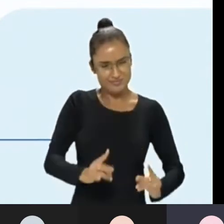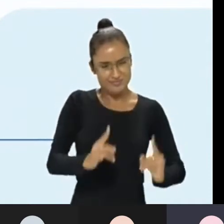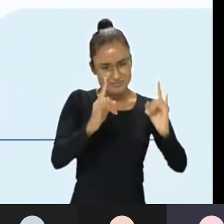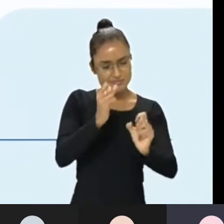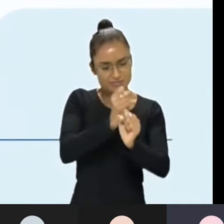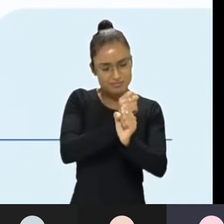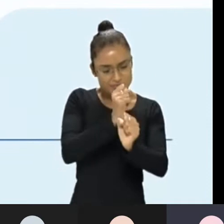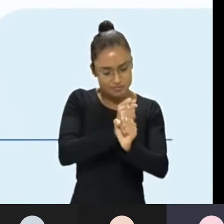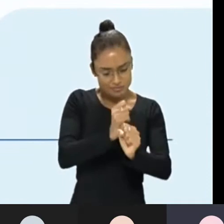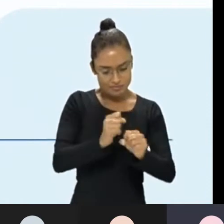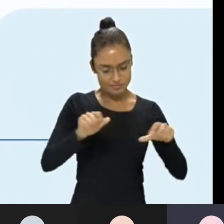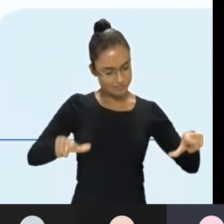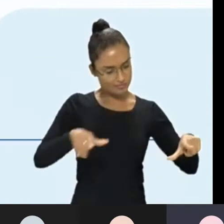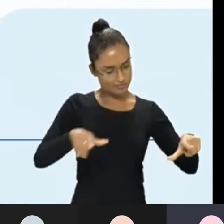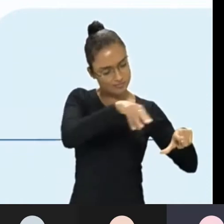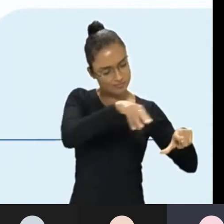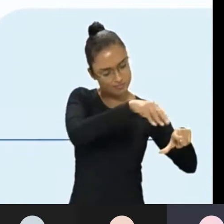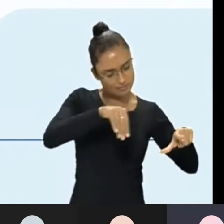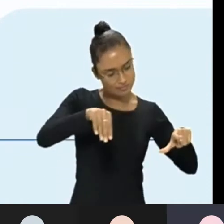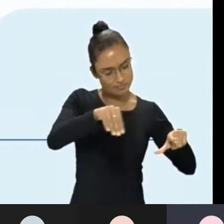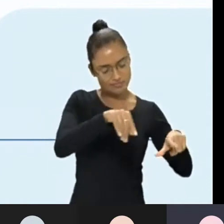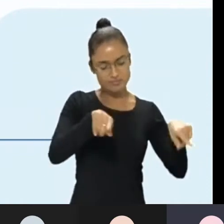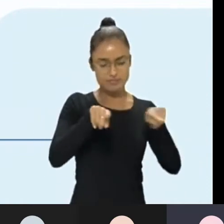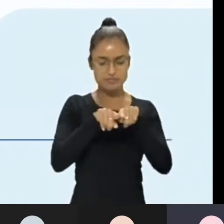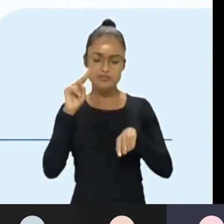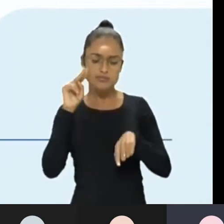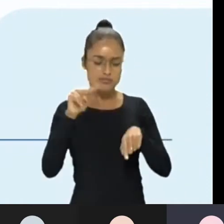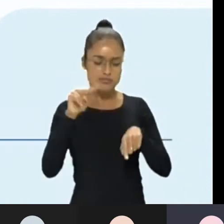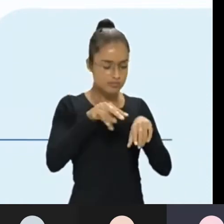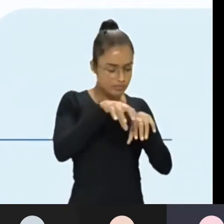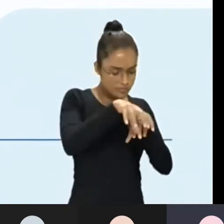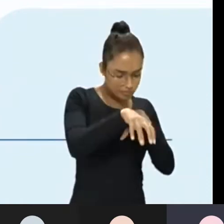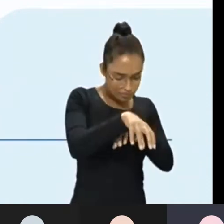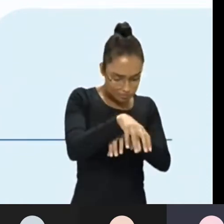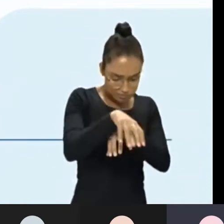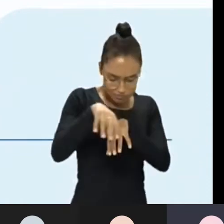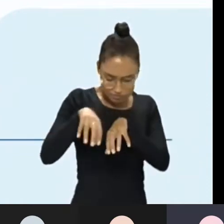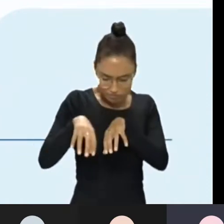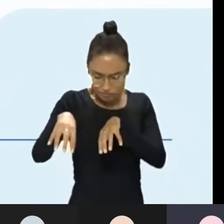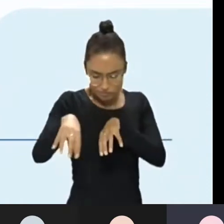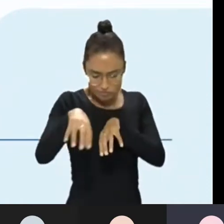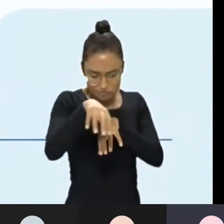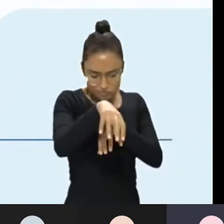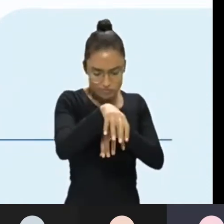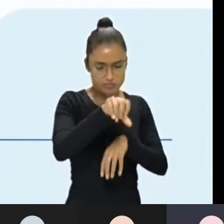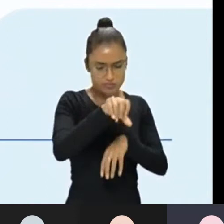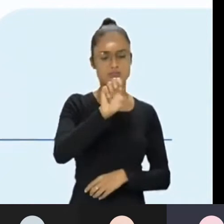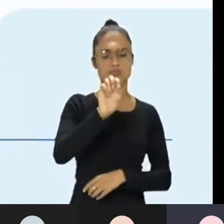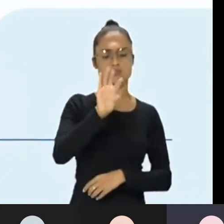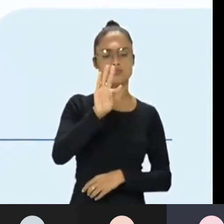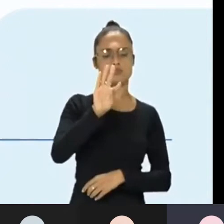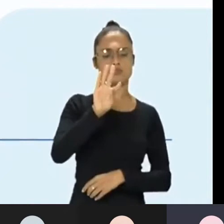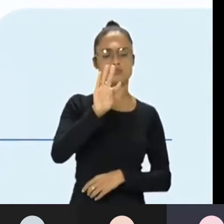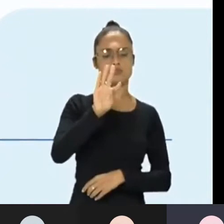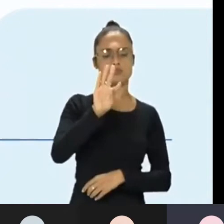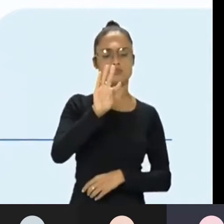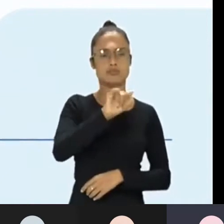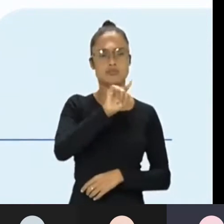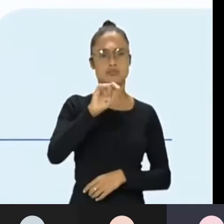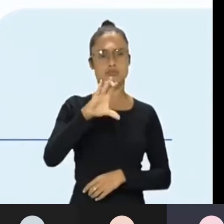E fazer também, ó, a setorização. Então, nesse outro exemplo, tem a setorização a